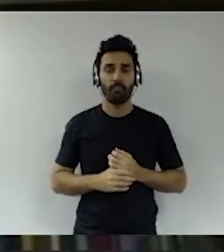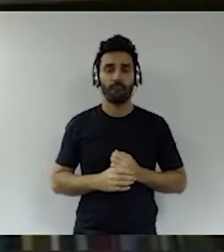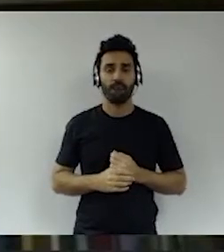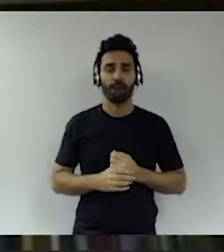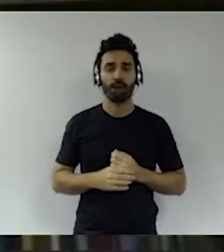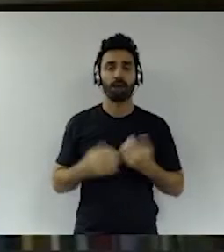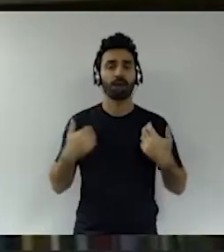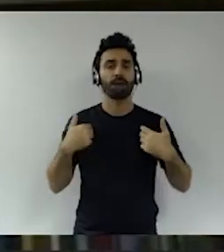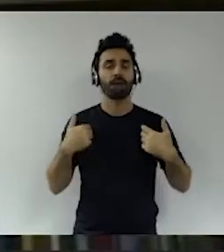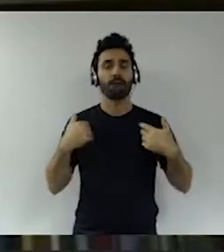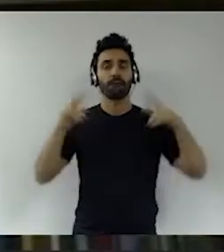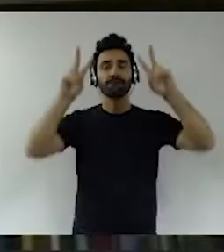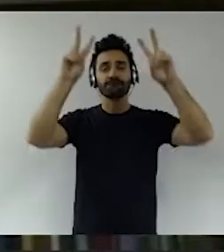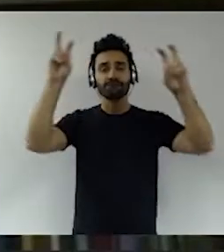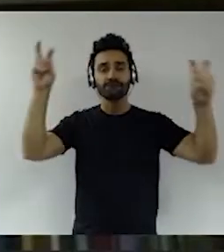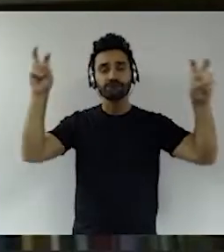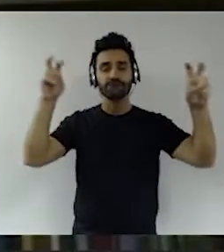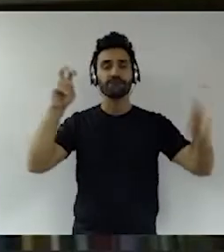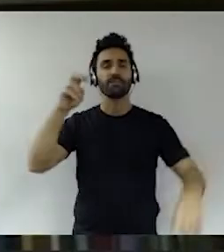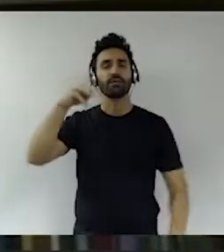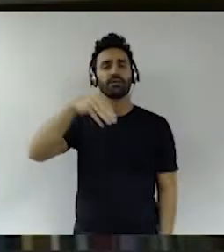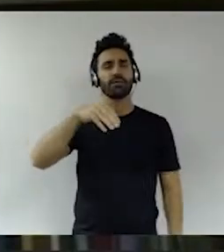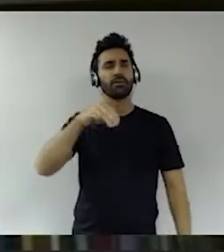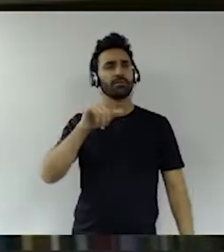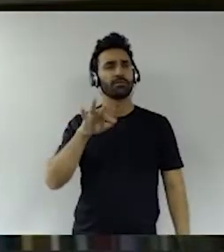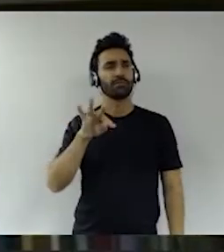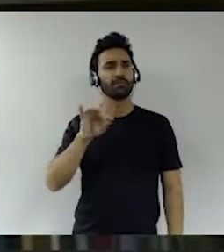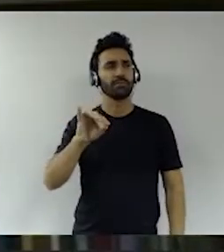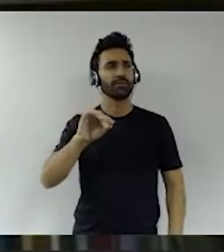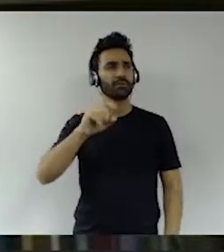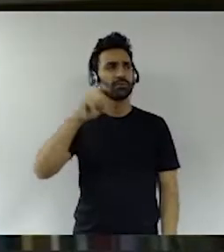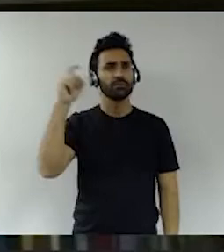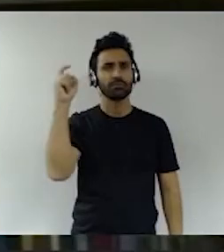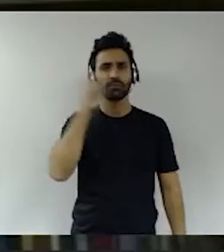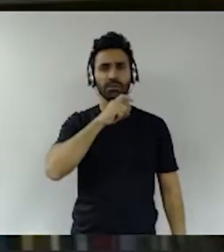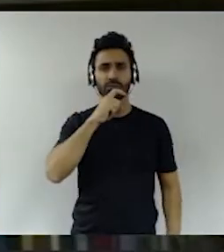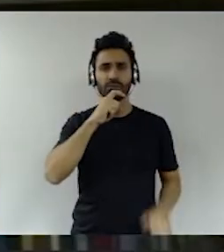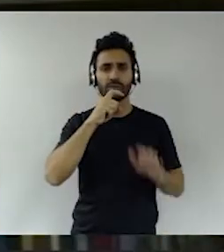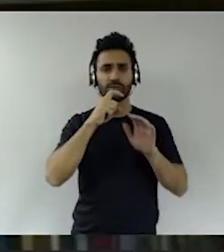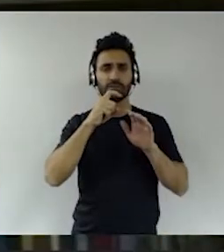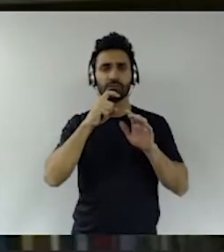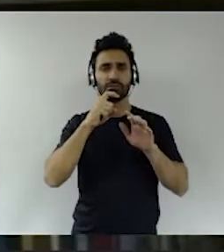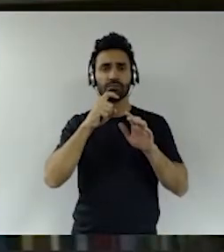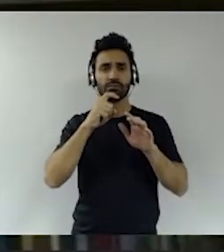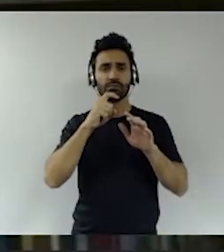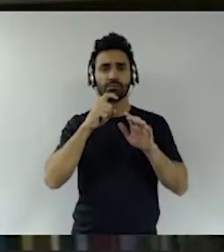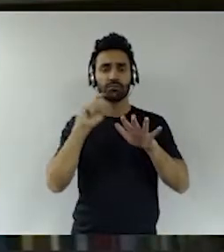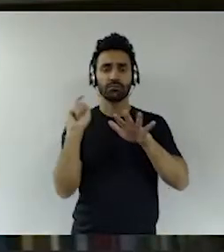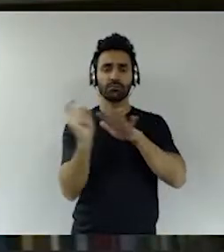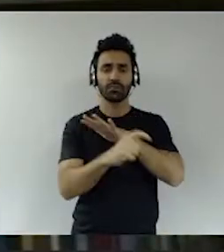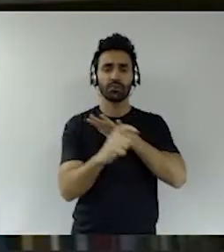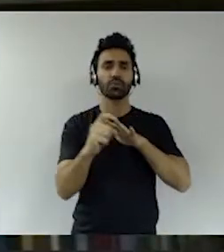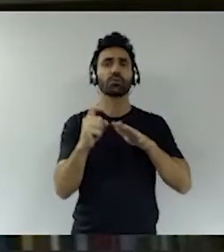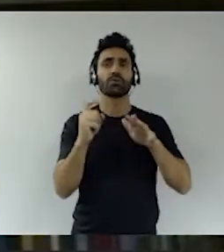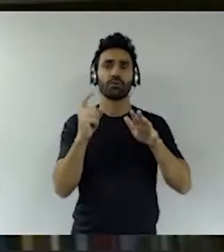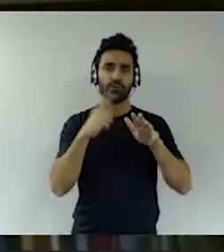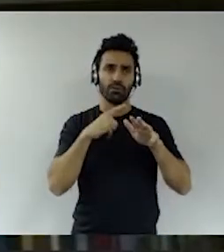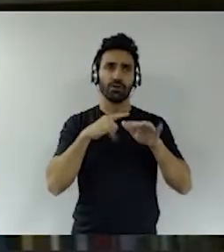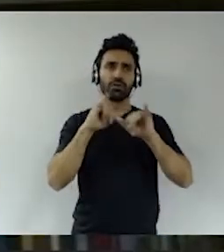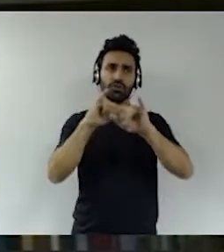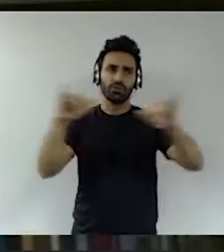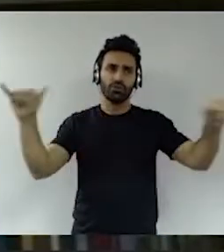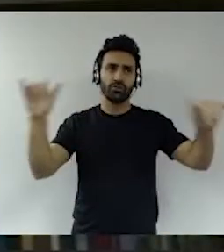falar sobre um mito que vem sendo divulgado já há bastante tempo